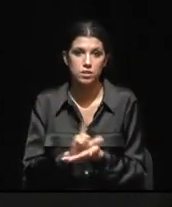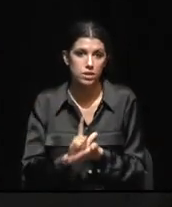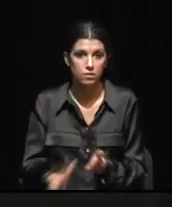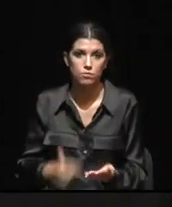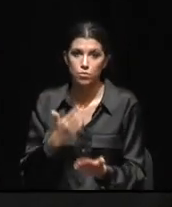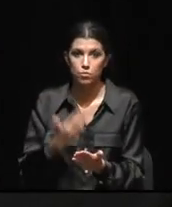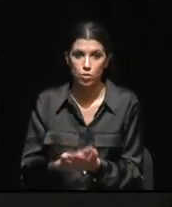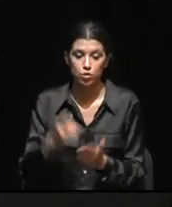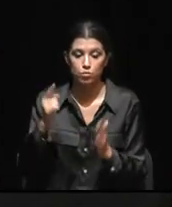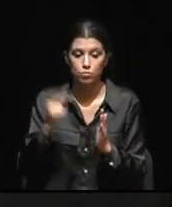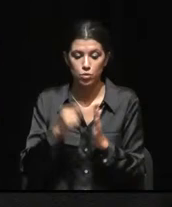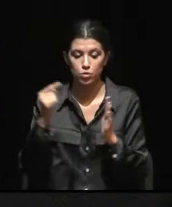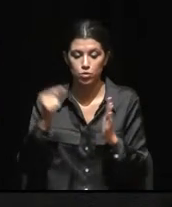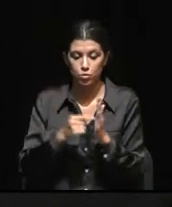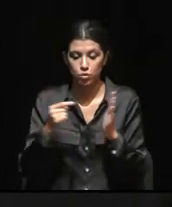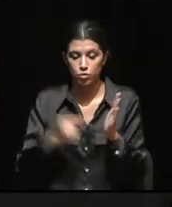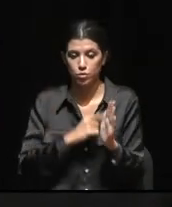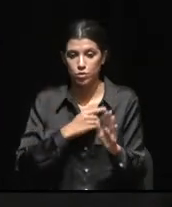por